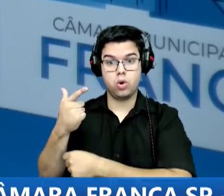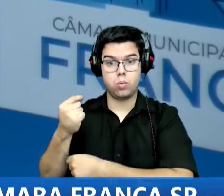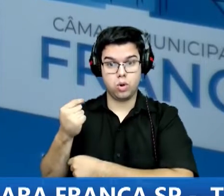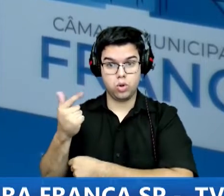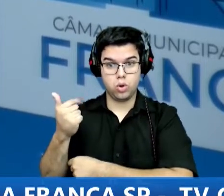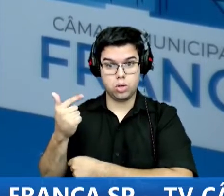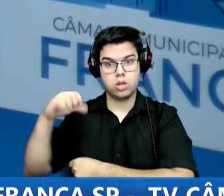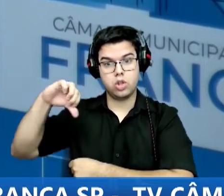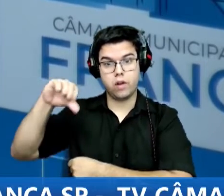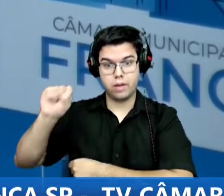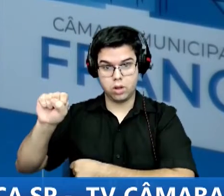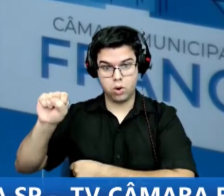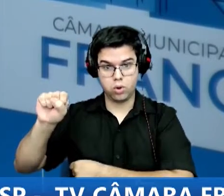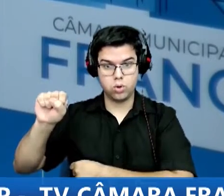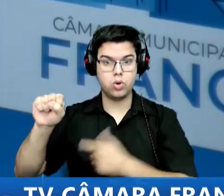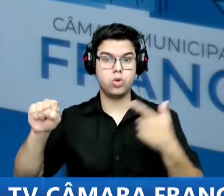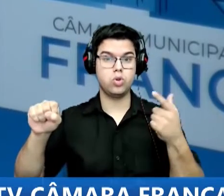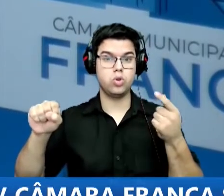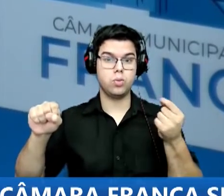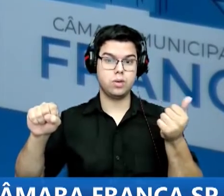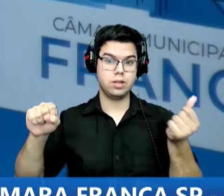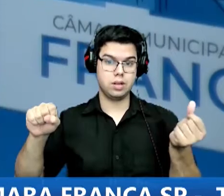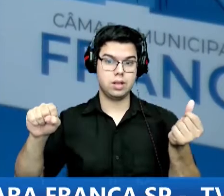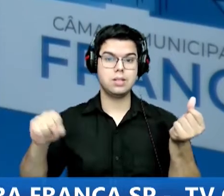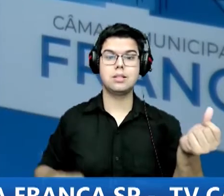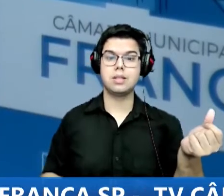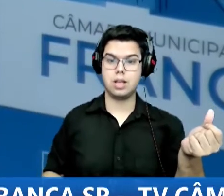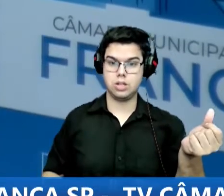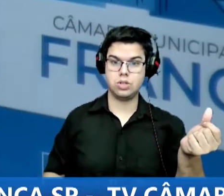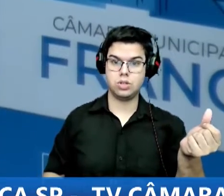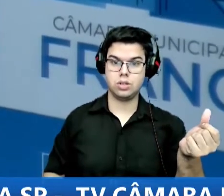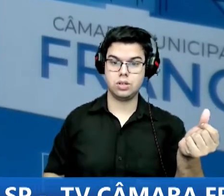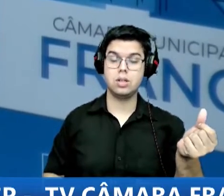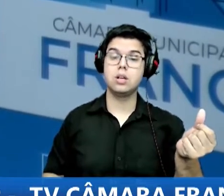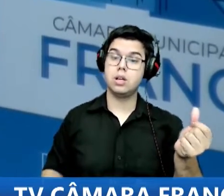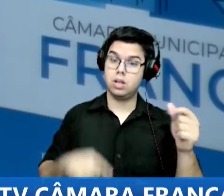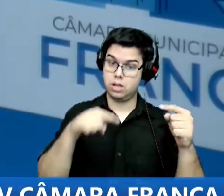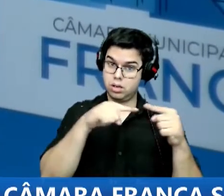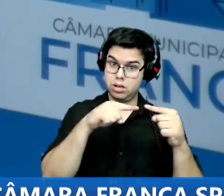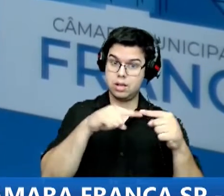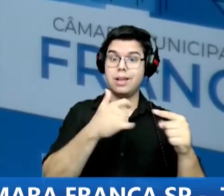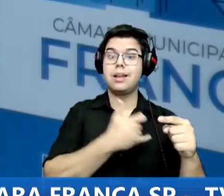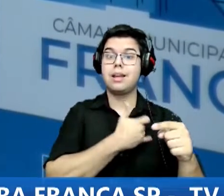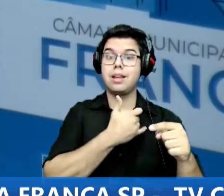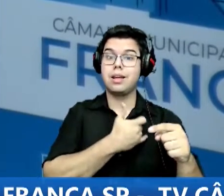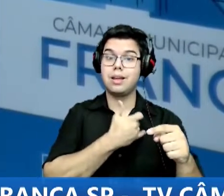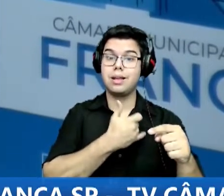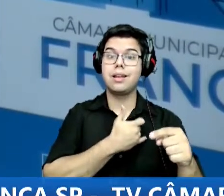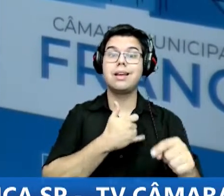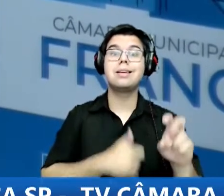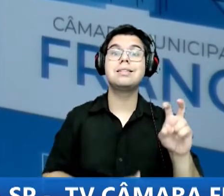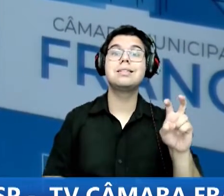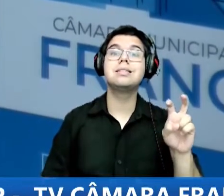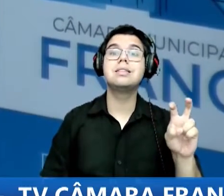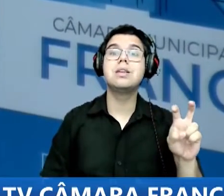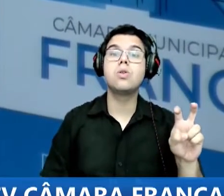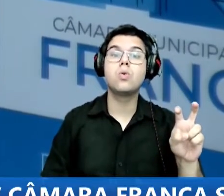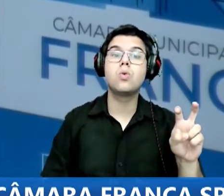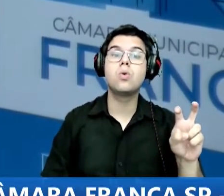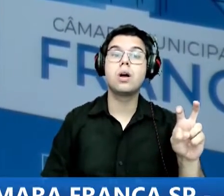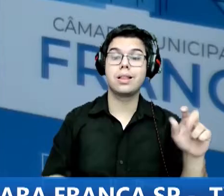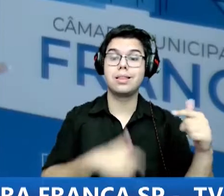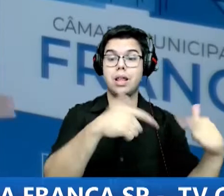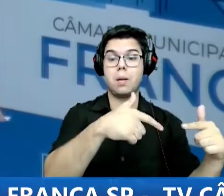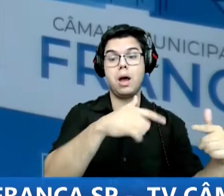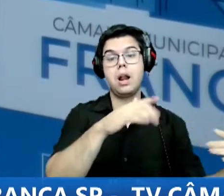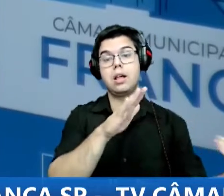2016 6 casos, inclusive com crianças de 5 anos trabalhando, de 5 a 17